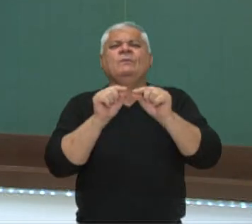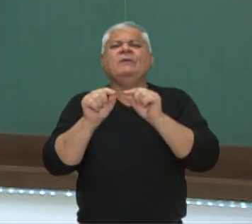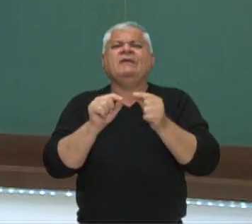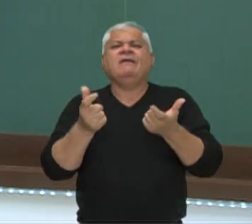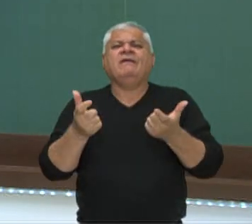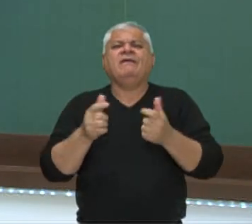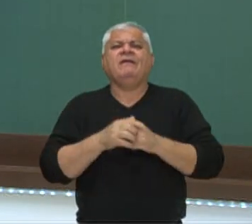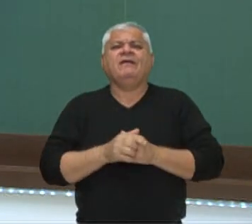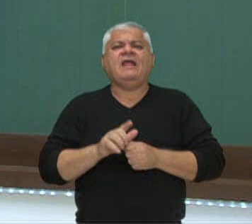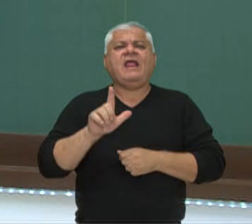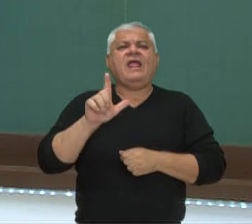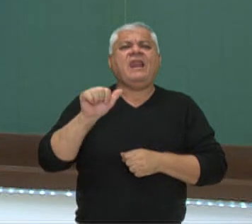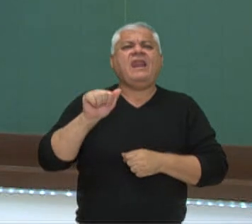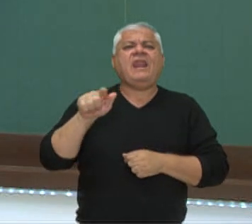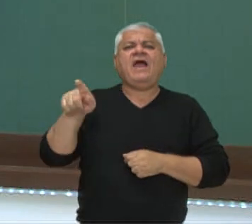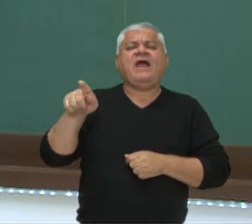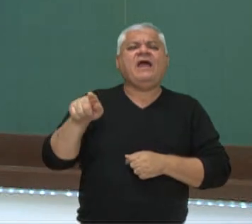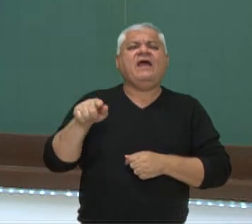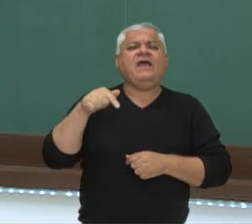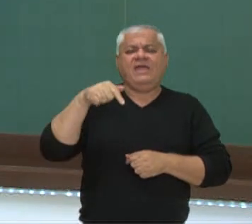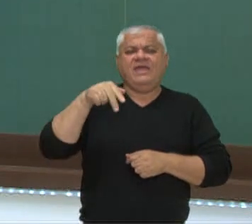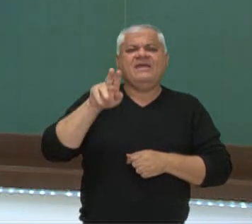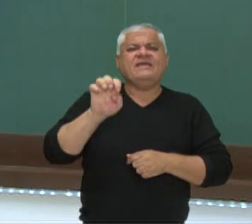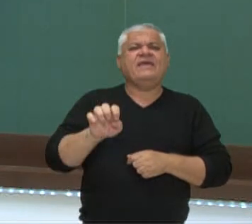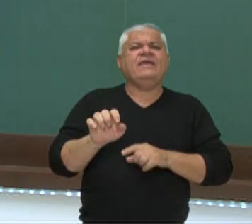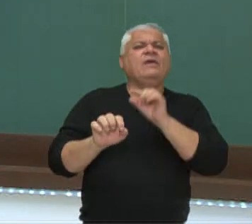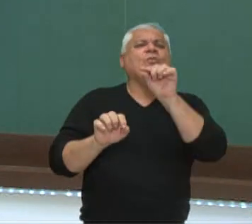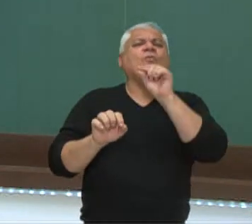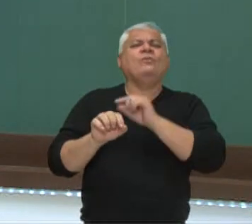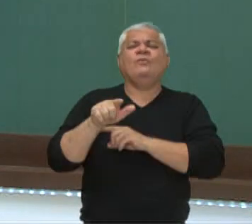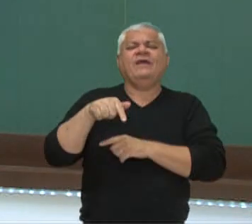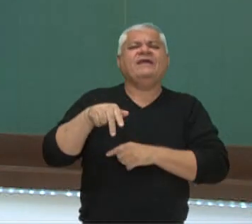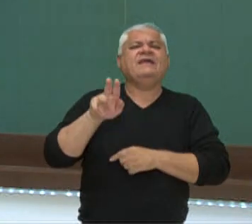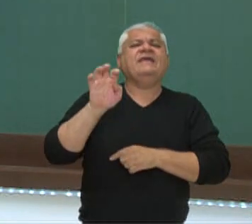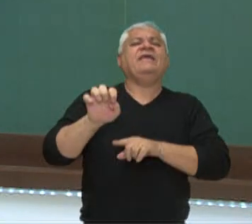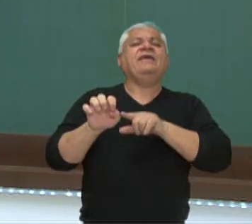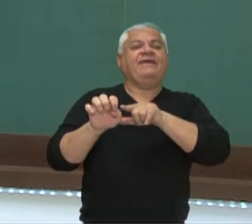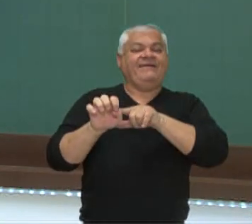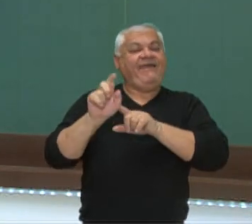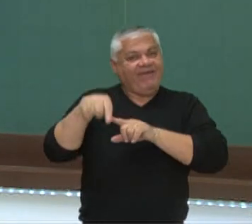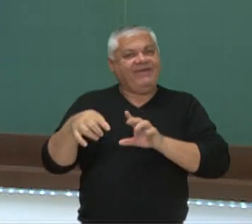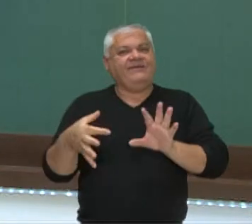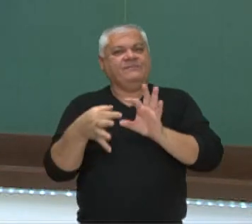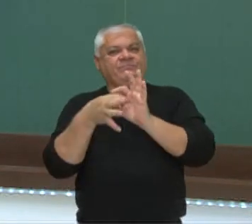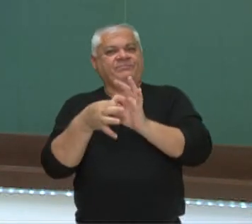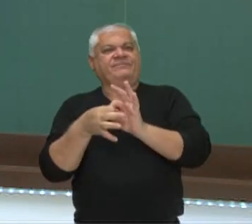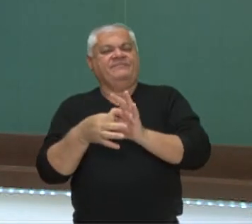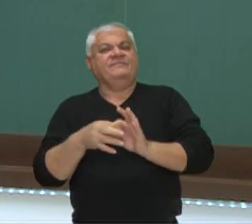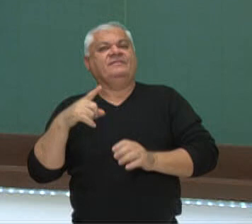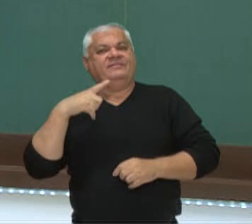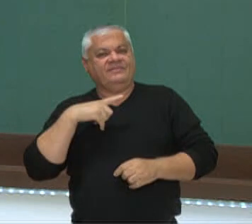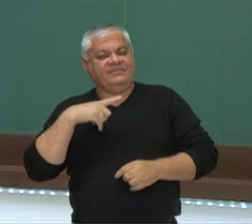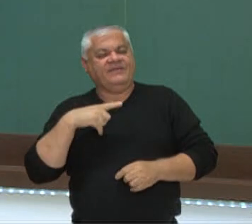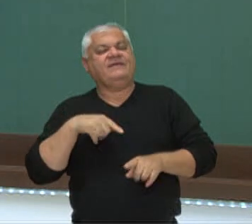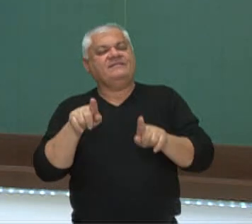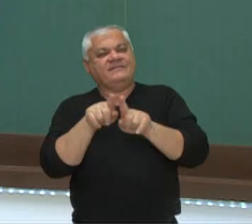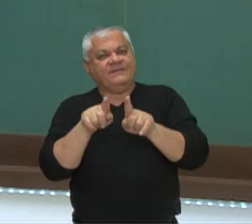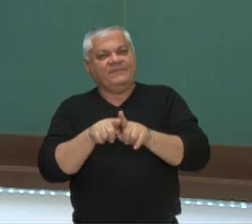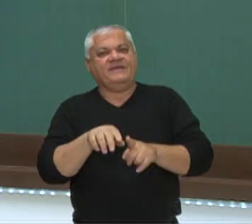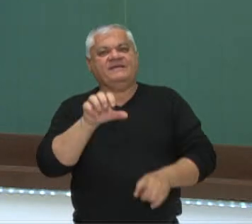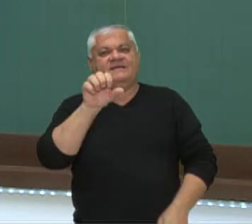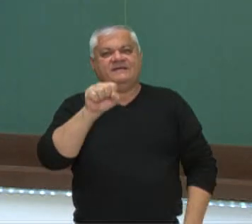oração, estabelece uma explicação em relação ao que foi mencionado anteriormente. Então, temos uma oração